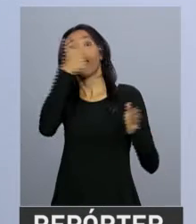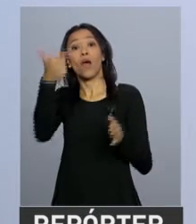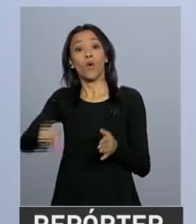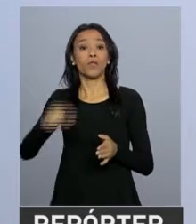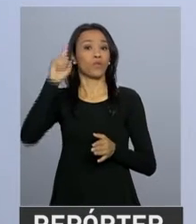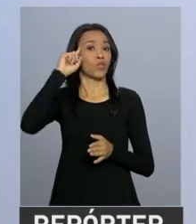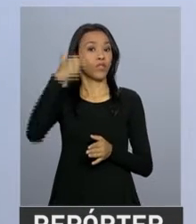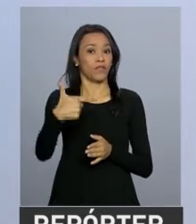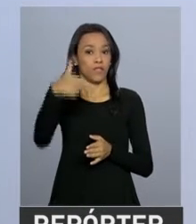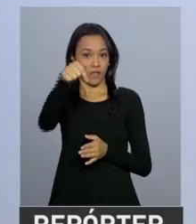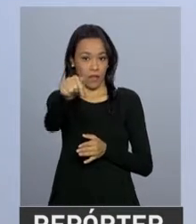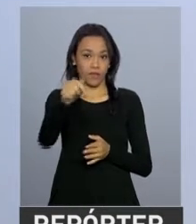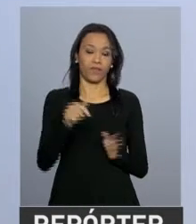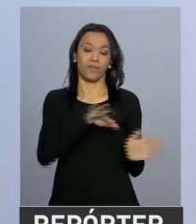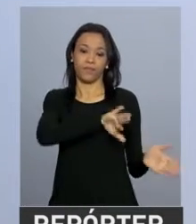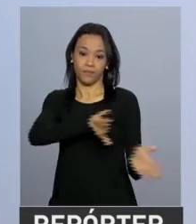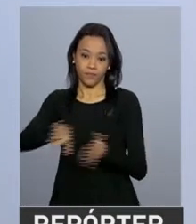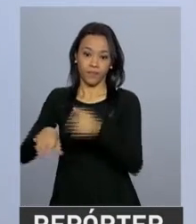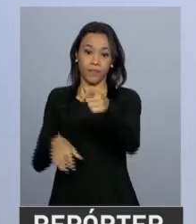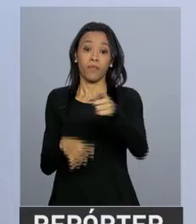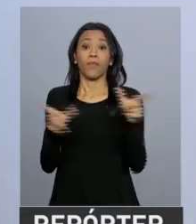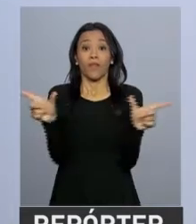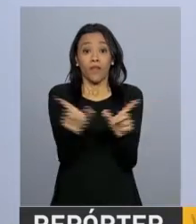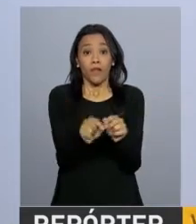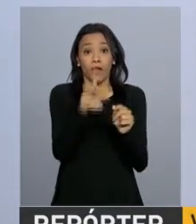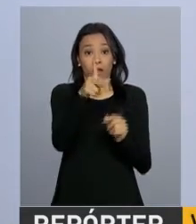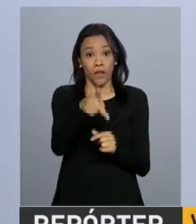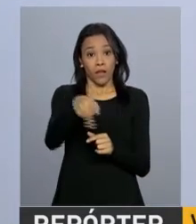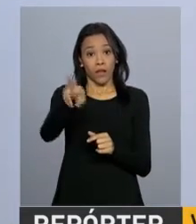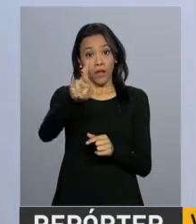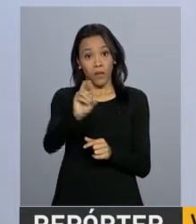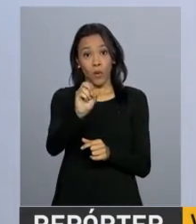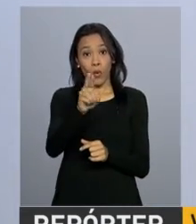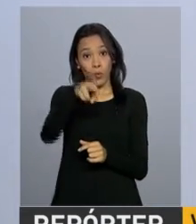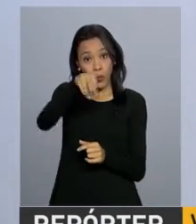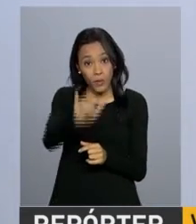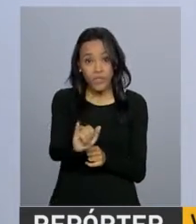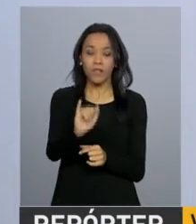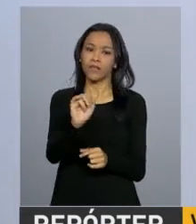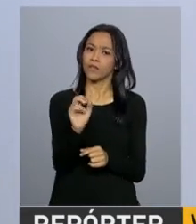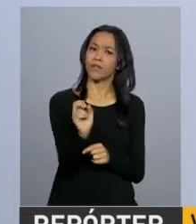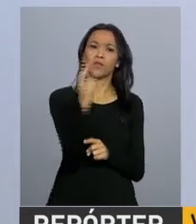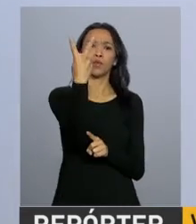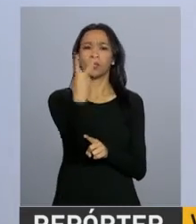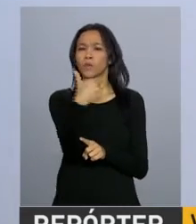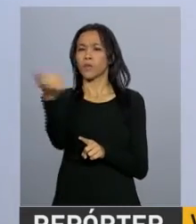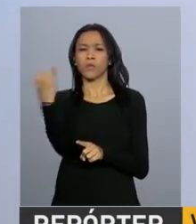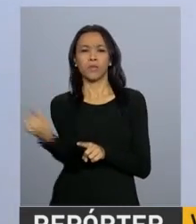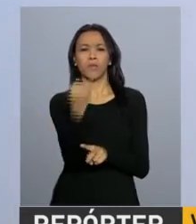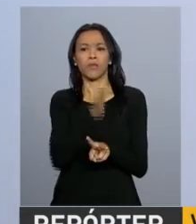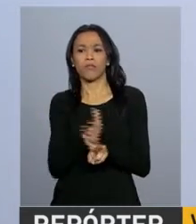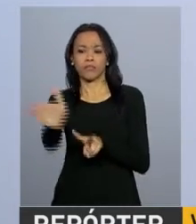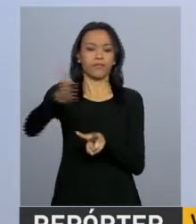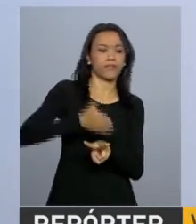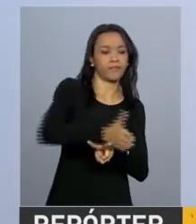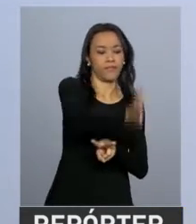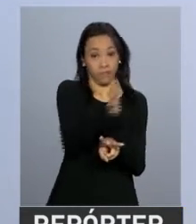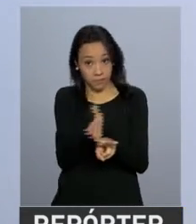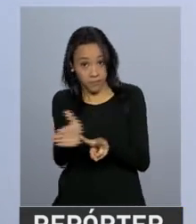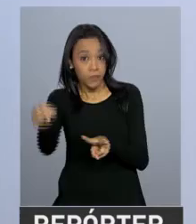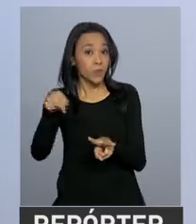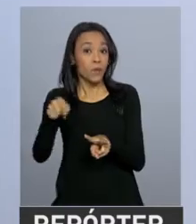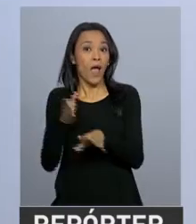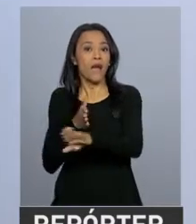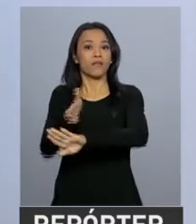o prouni ele com um julga dois requisitos fundamentais na educação superior brasileira que é permitir o acesso